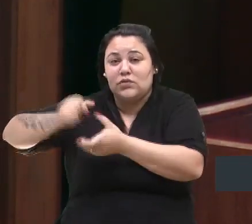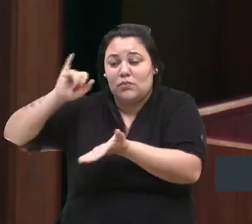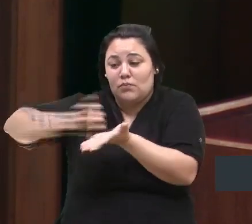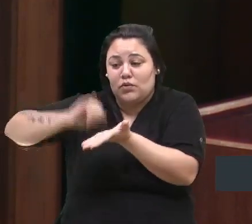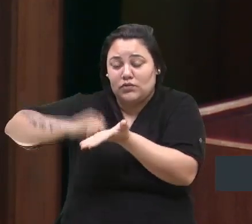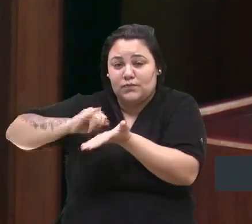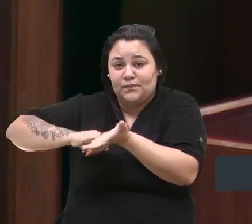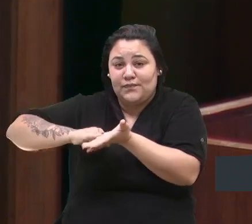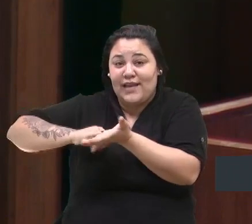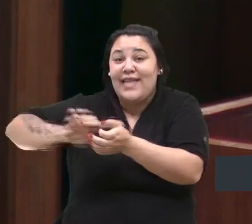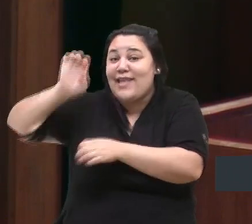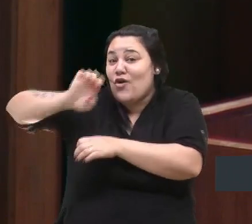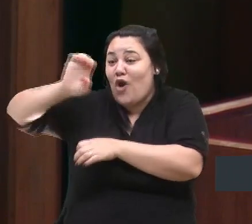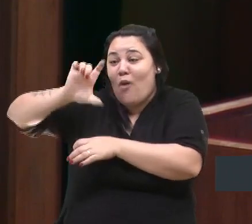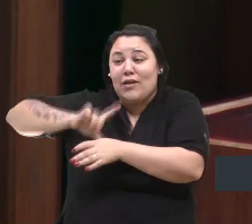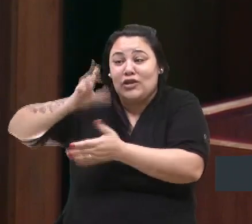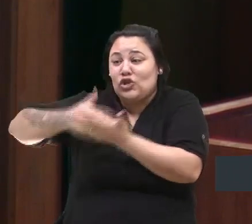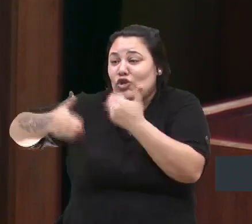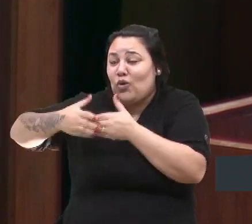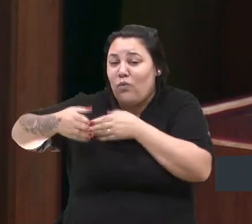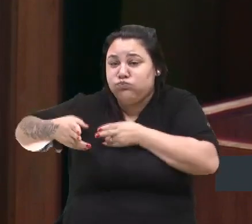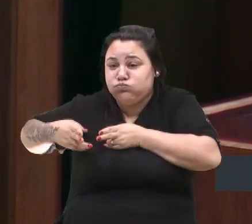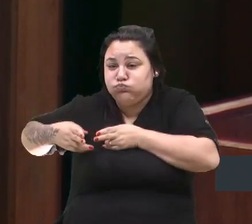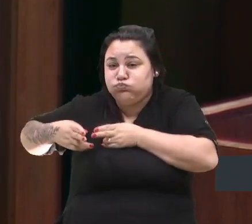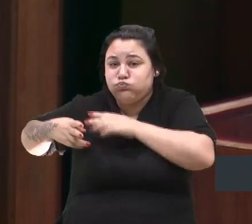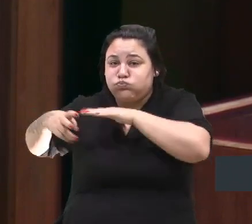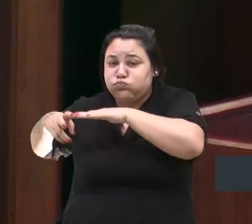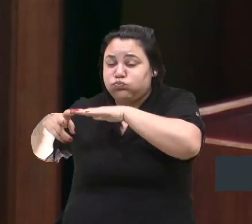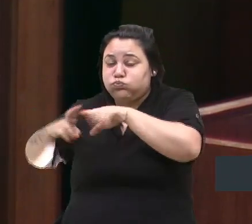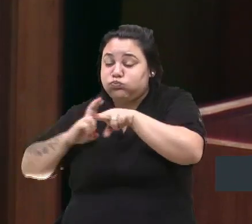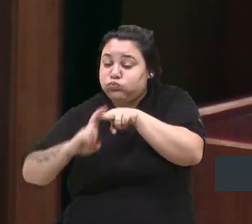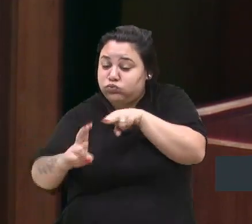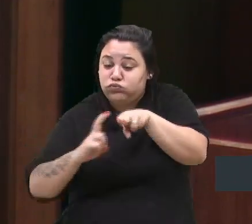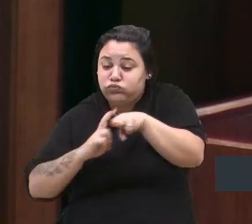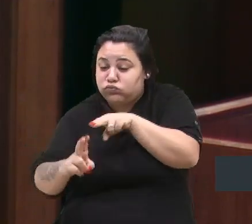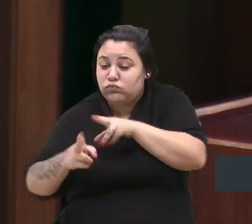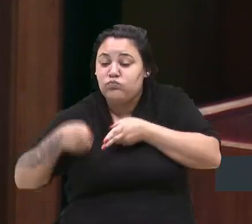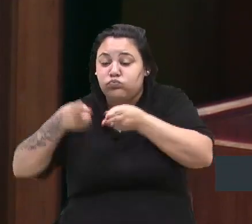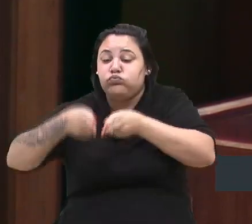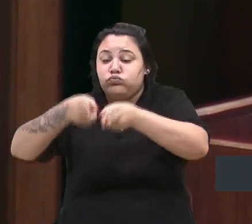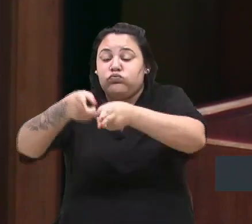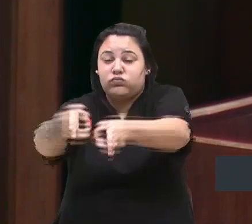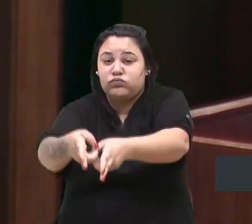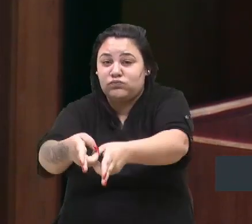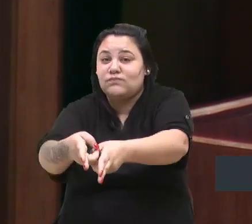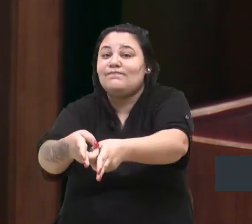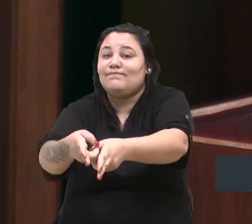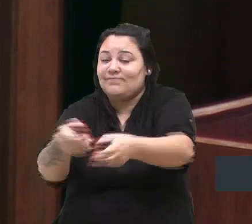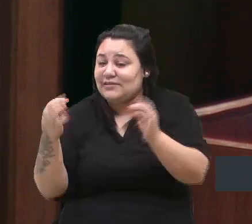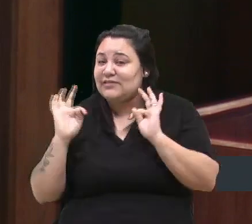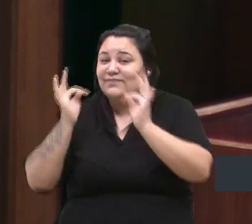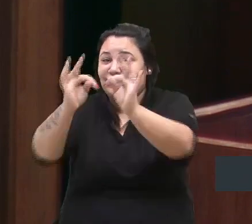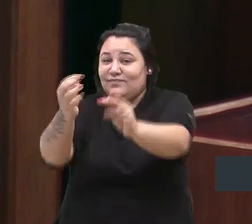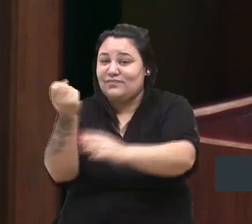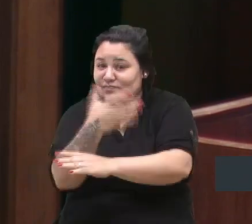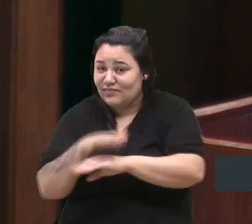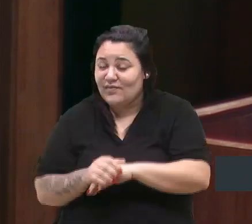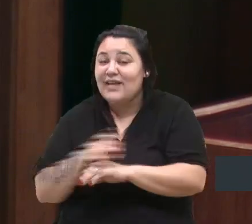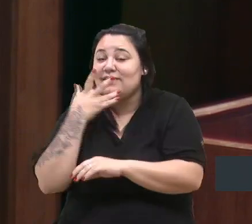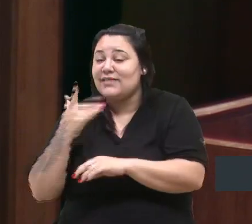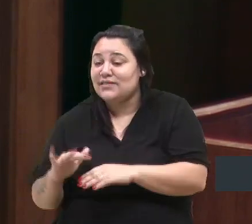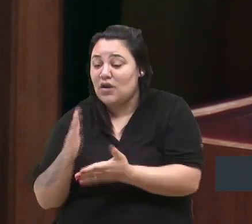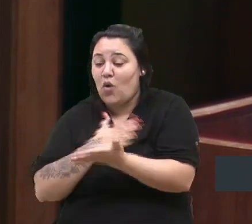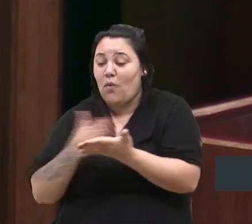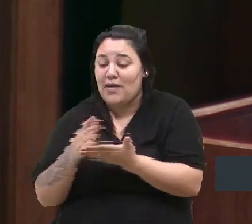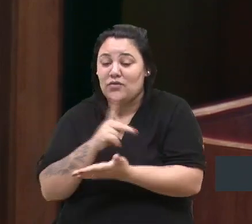metrô de primeira linha, trens de última geração, as crianças começam no pré, na escola, e saem